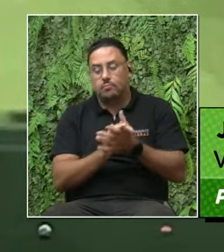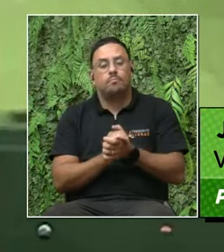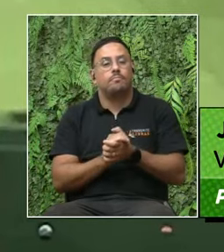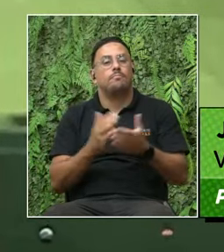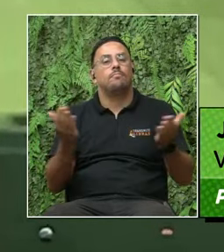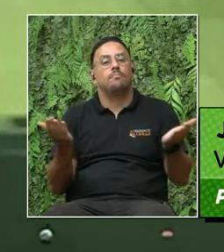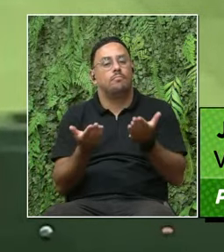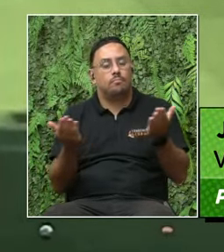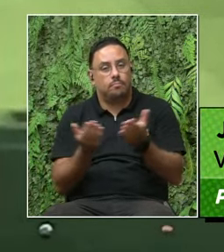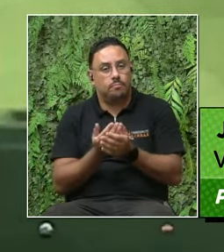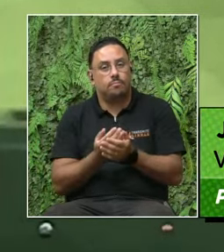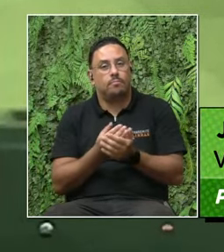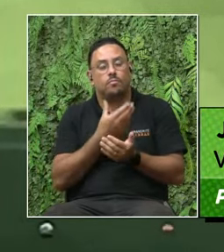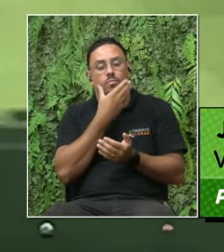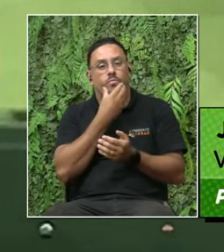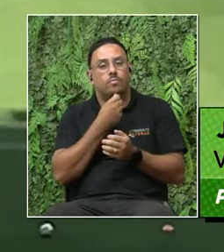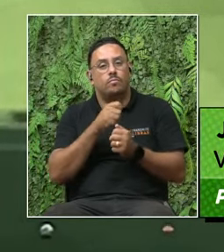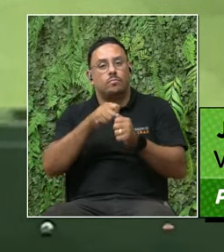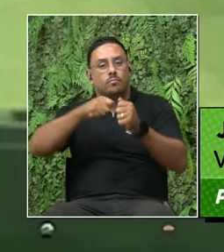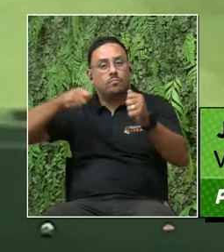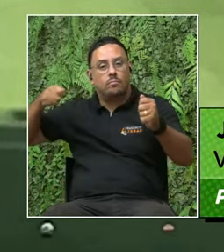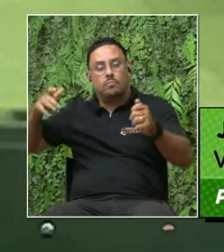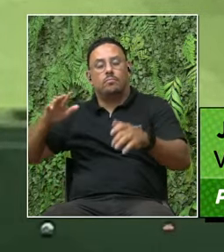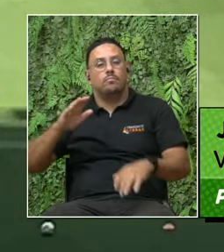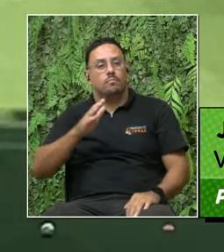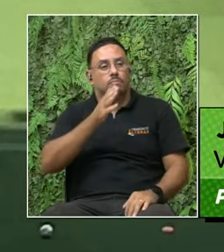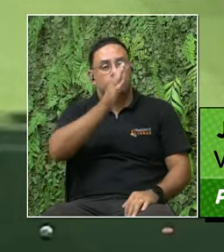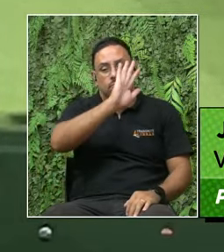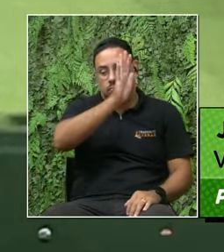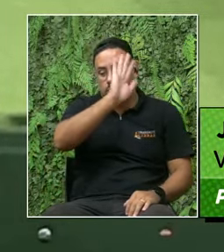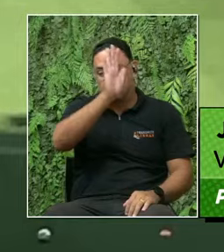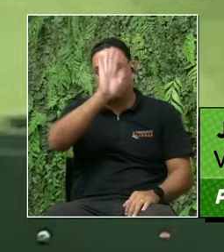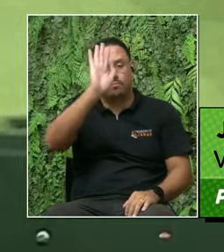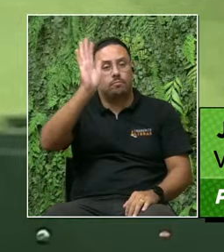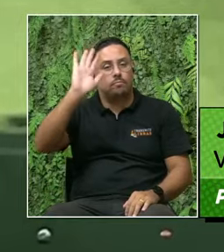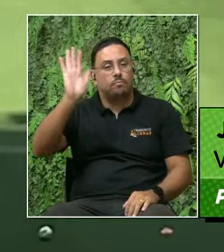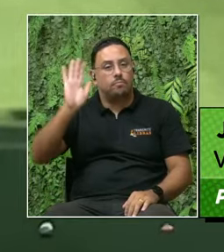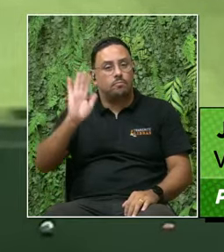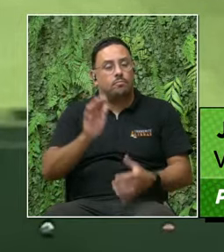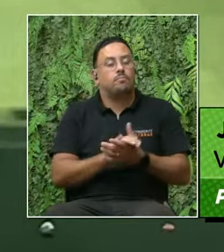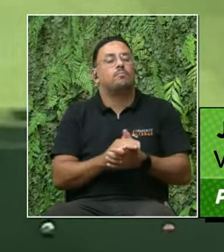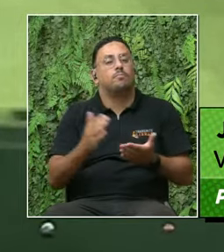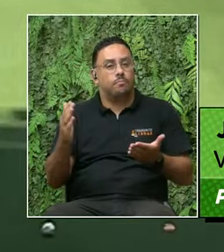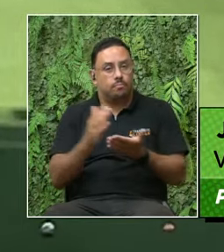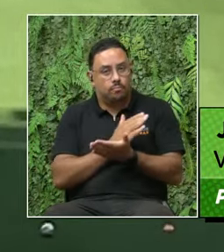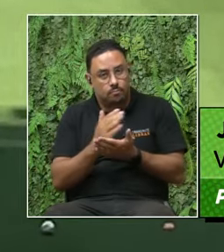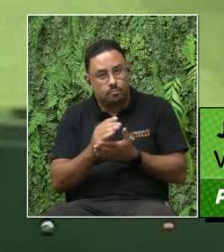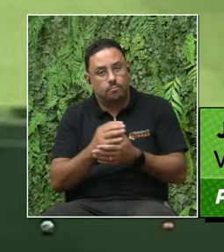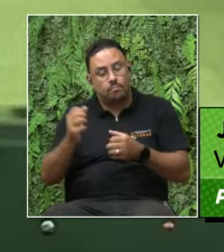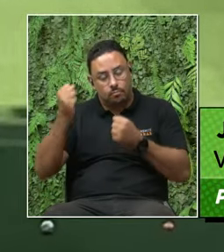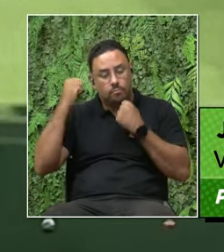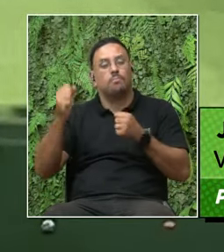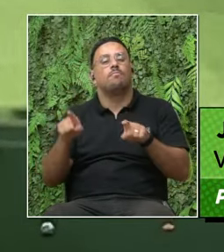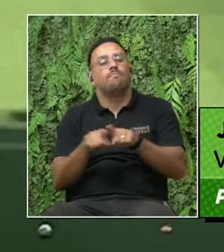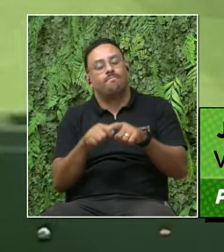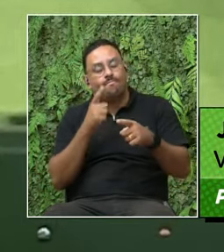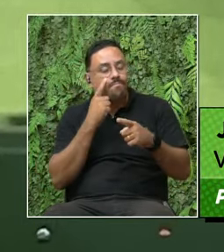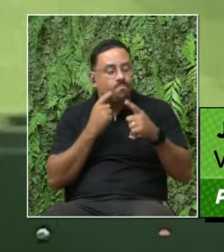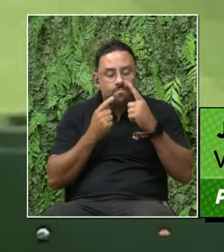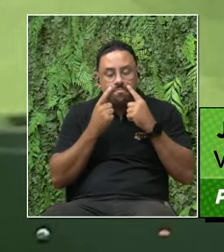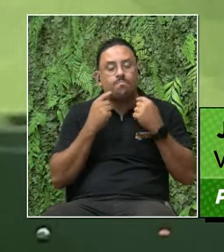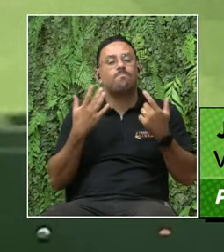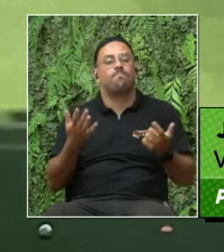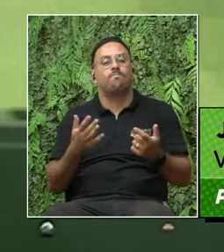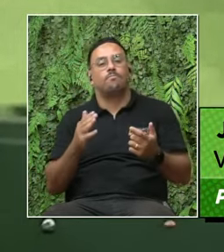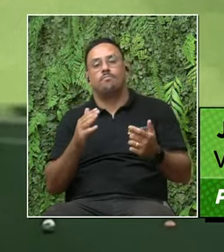e agora o Marcelo Moreno ele vai dando aqui vai acenando né para toda a torcida do Cruzeiro alguns torcedores aqui também chorando enfim